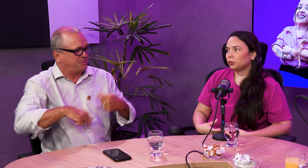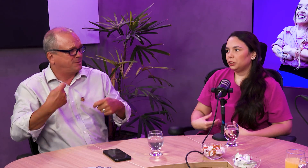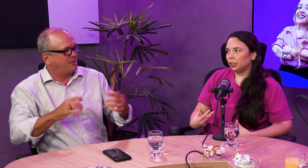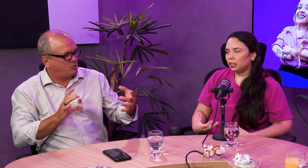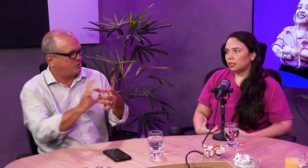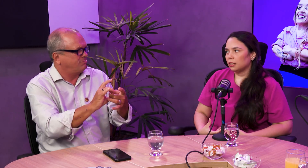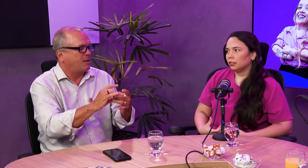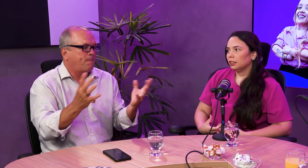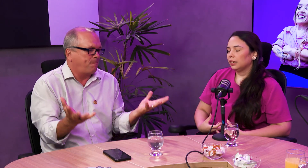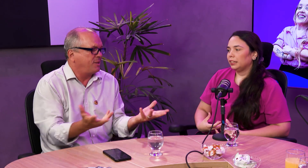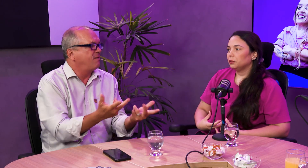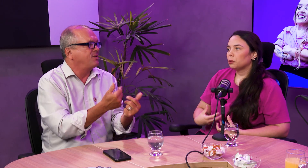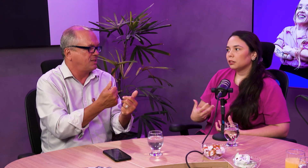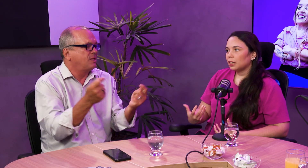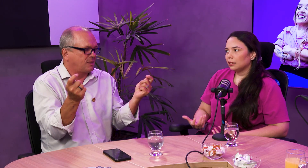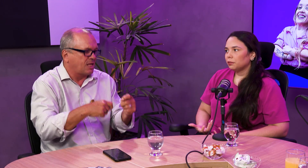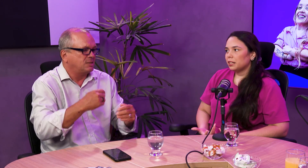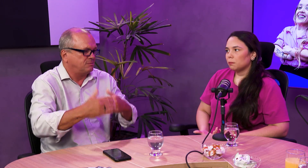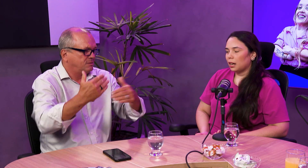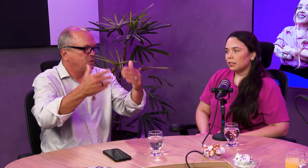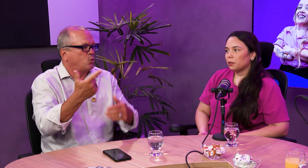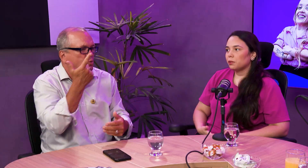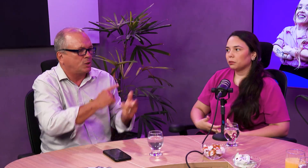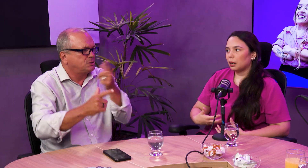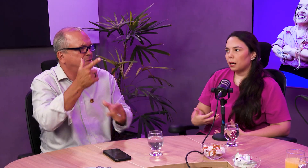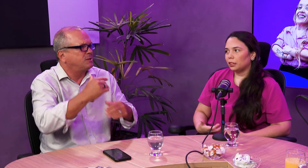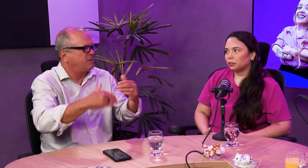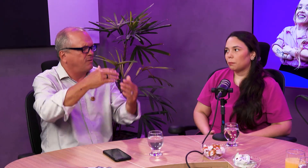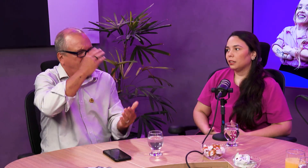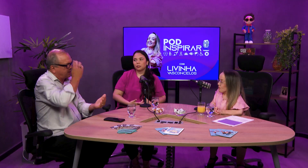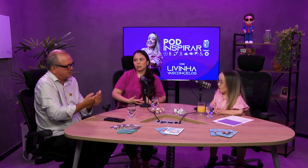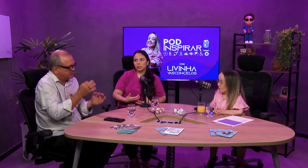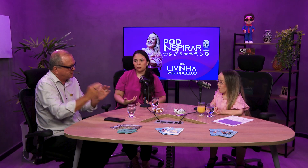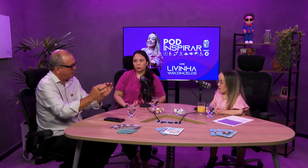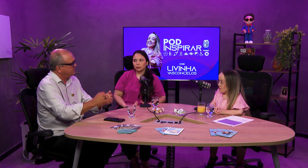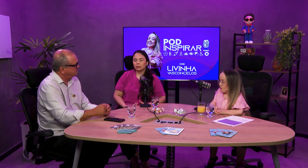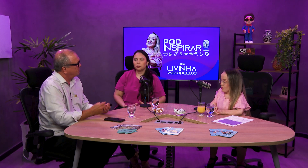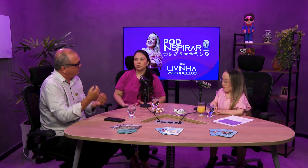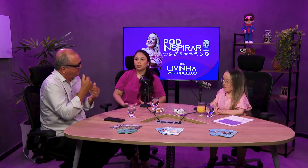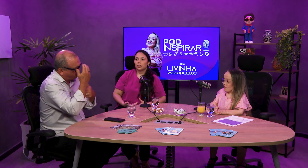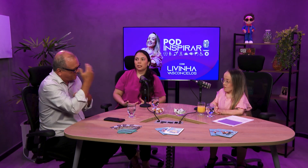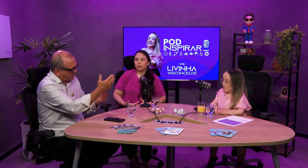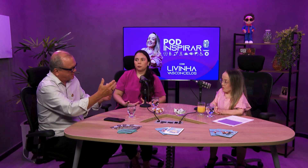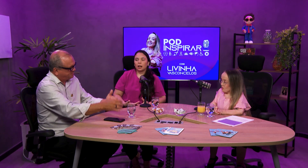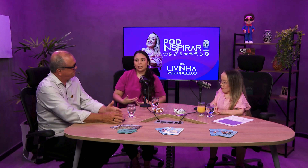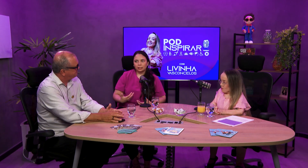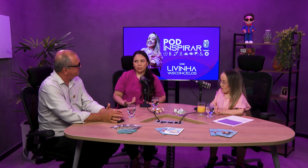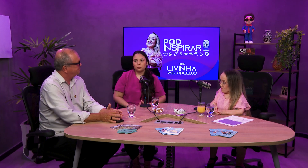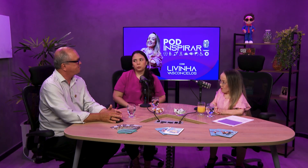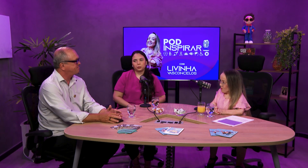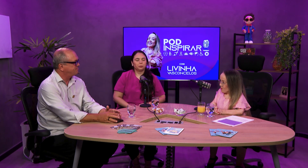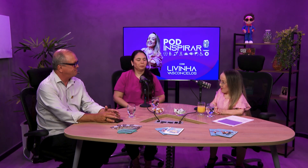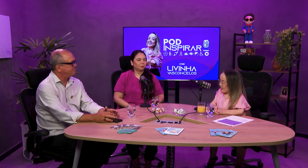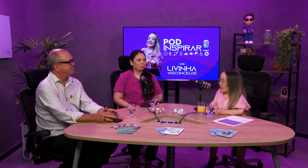essa notícia, divulgando cada vez mais, né, o seu trabalho, o trabalho das pessoas. Então, eu